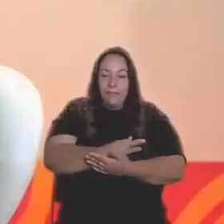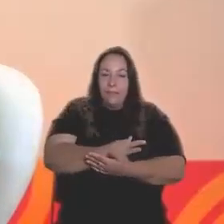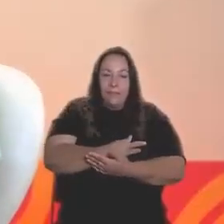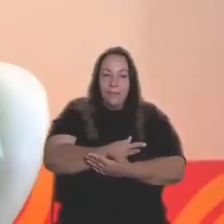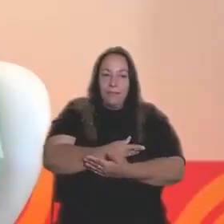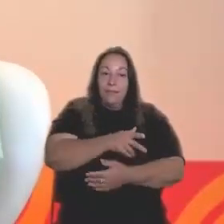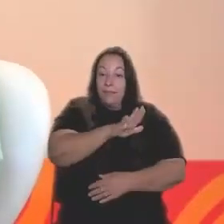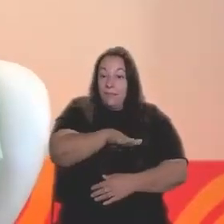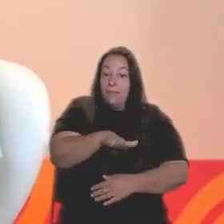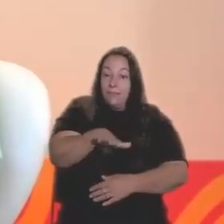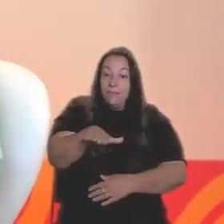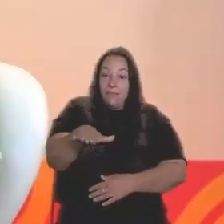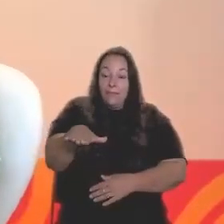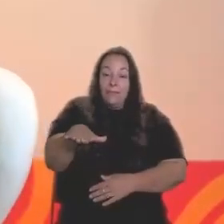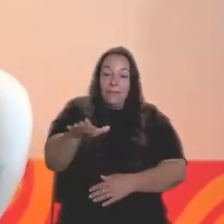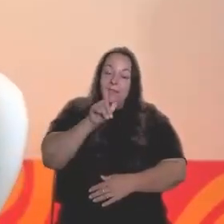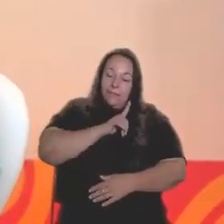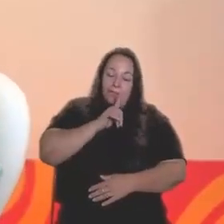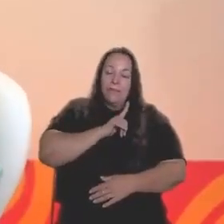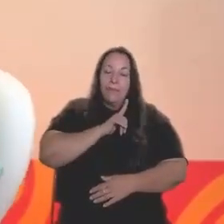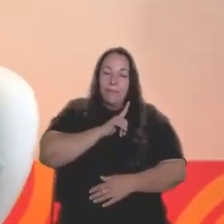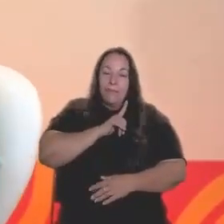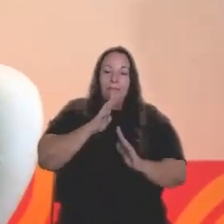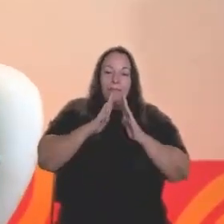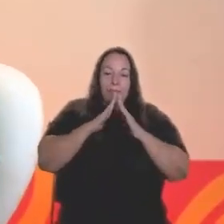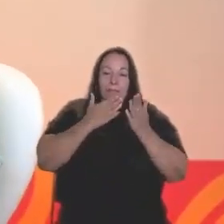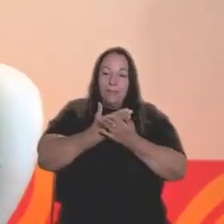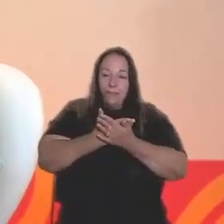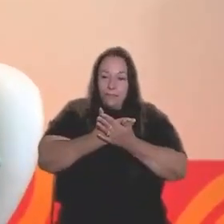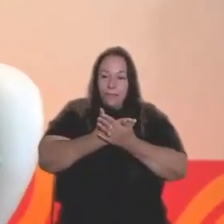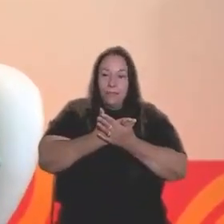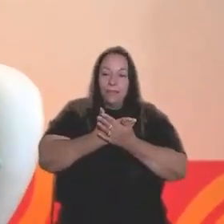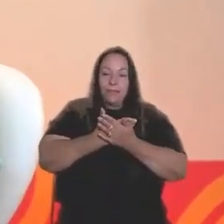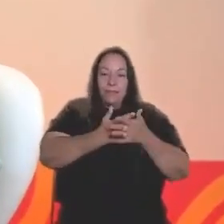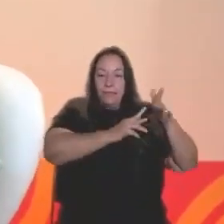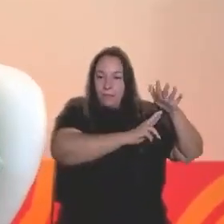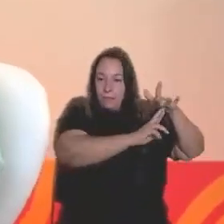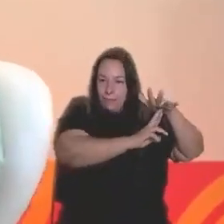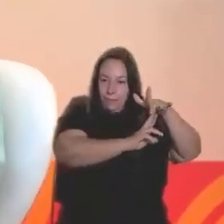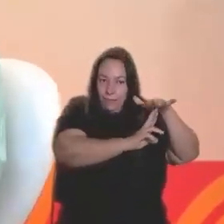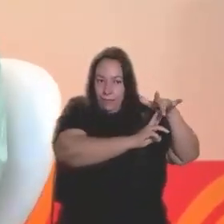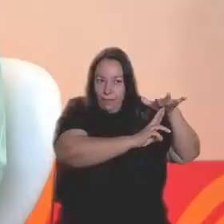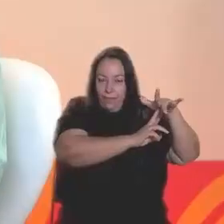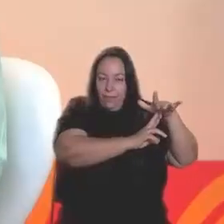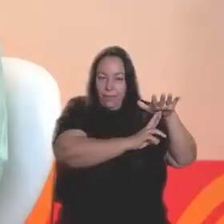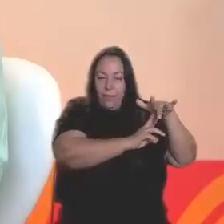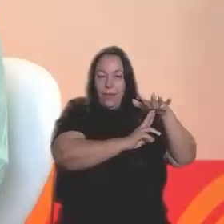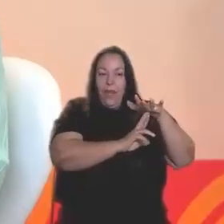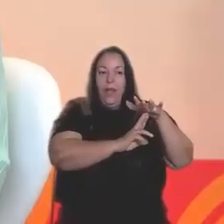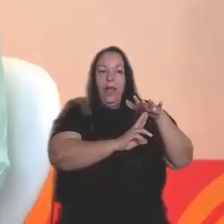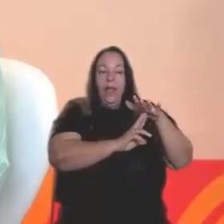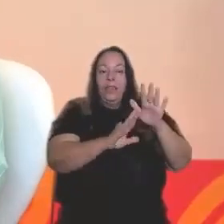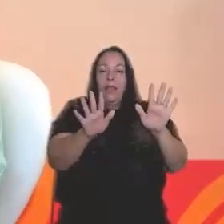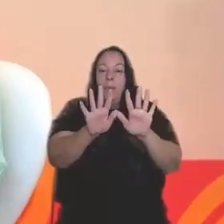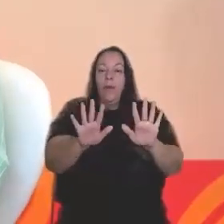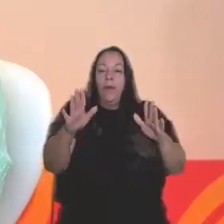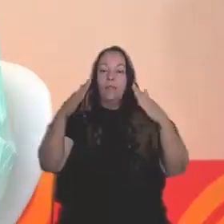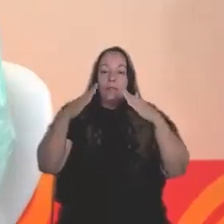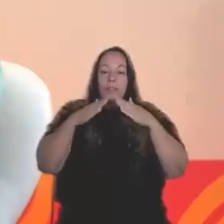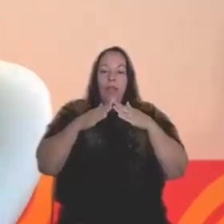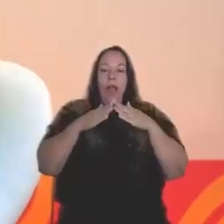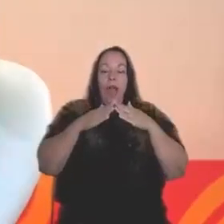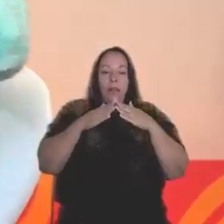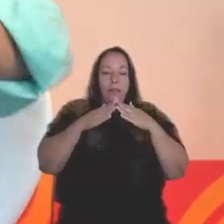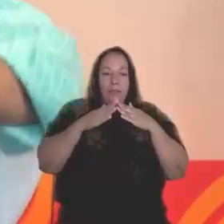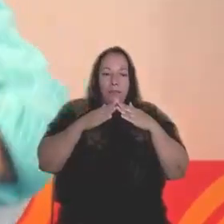essas crianças agora, elas estão tendo oportunidade. Seja na escola, seja em um parque aqui, na porta de casa, elas vão ter condição,